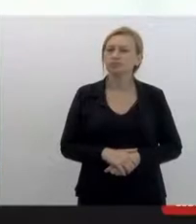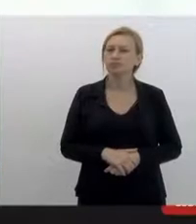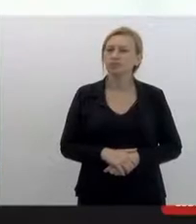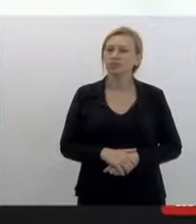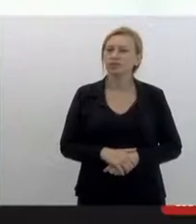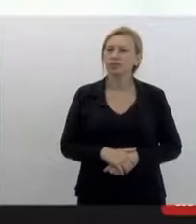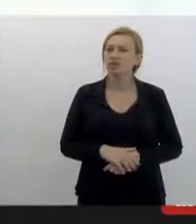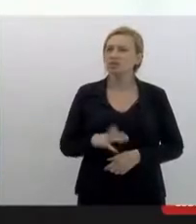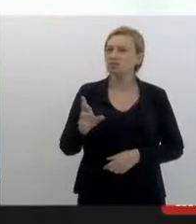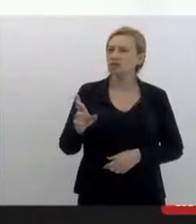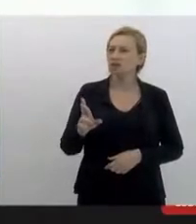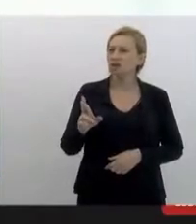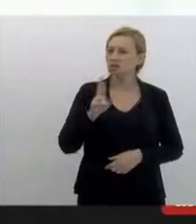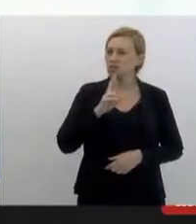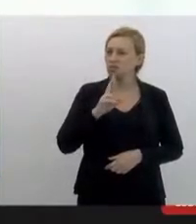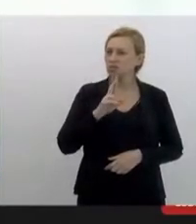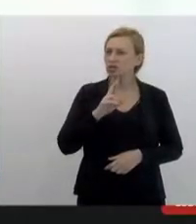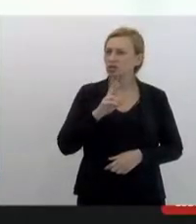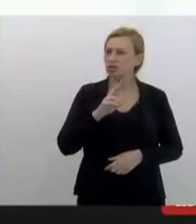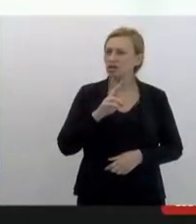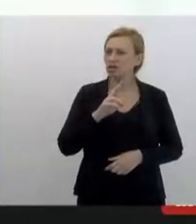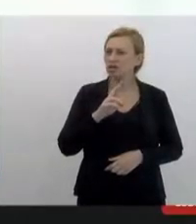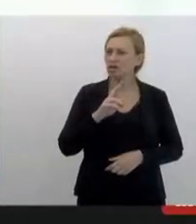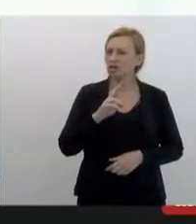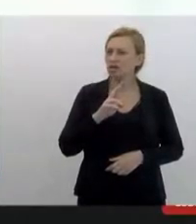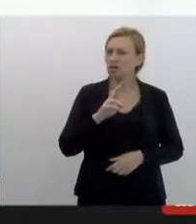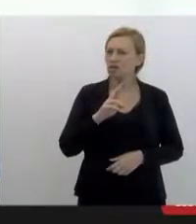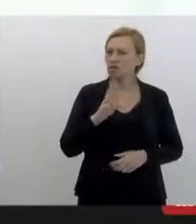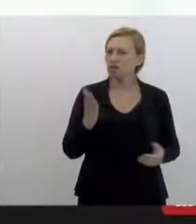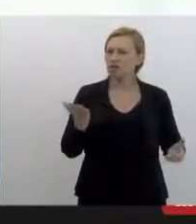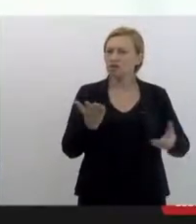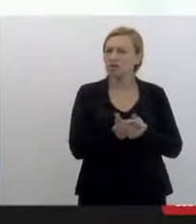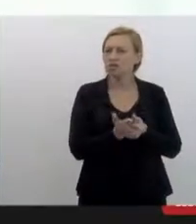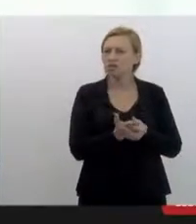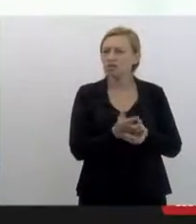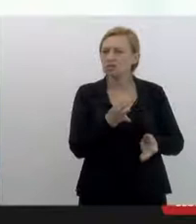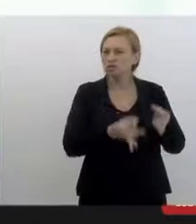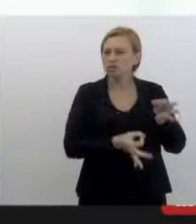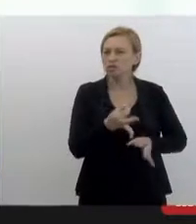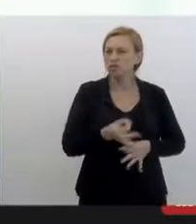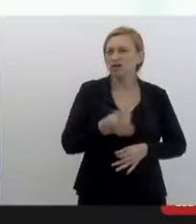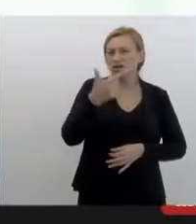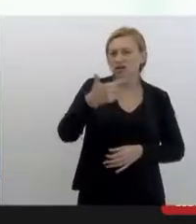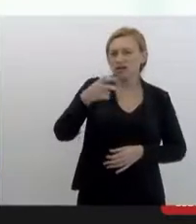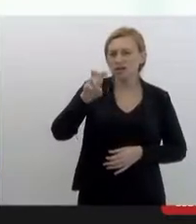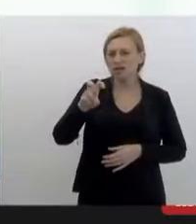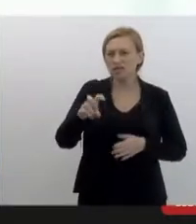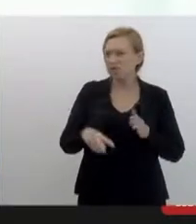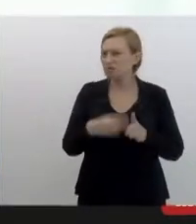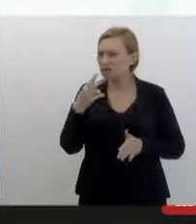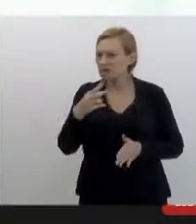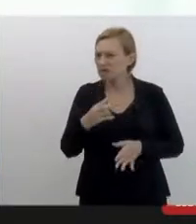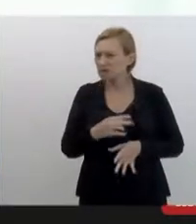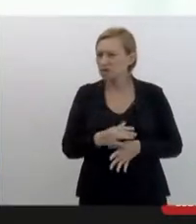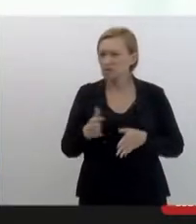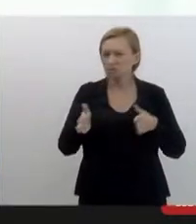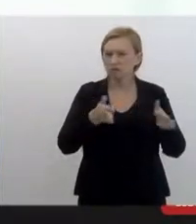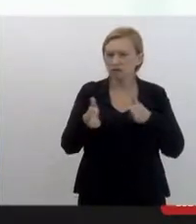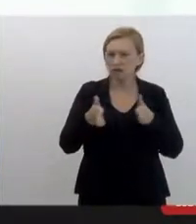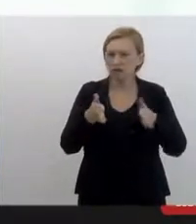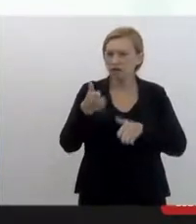Você não responder as intimações por 25 vezes sucessivas no período